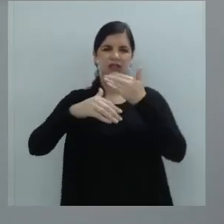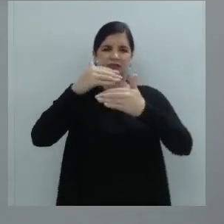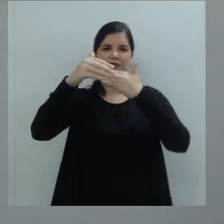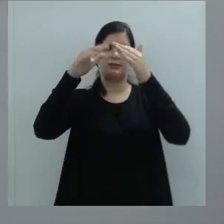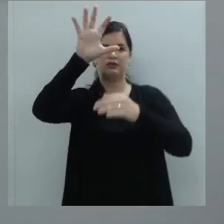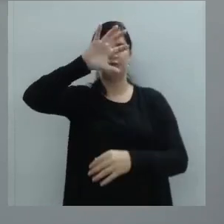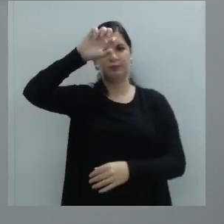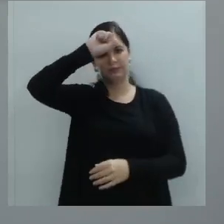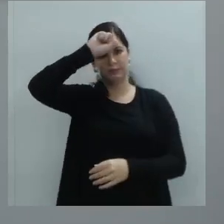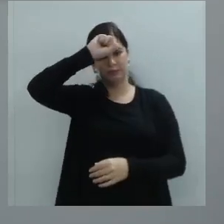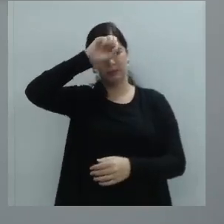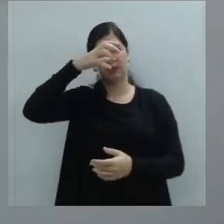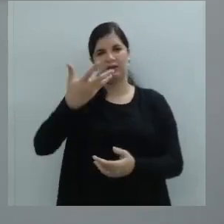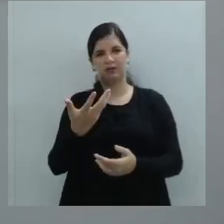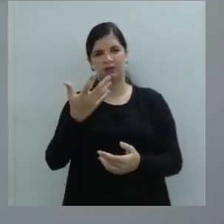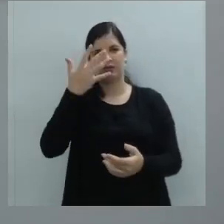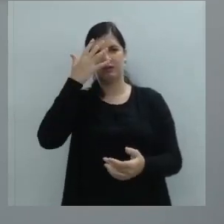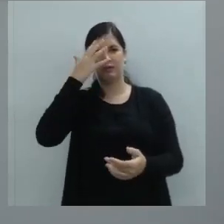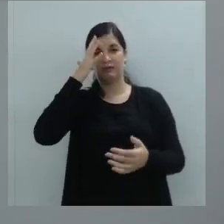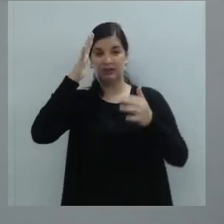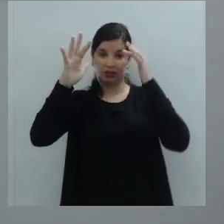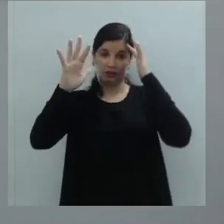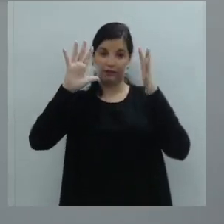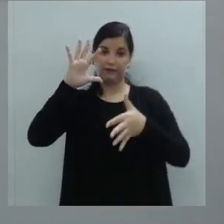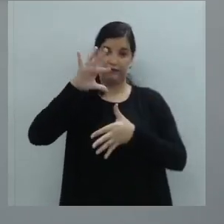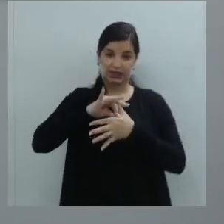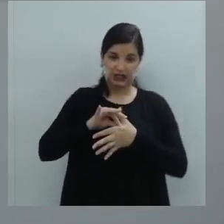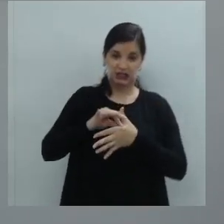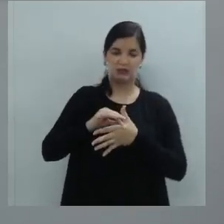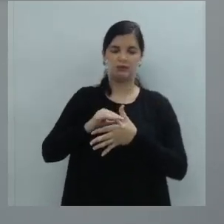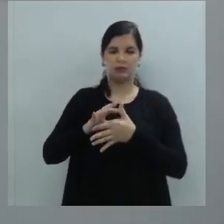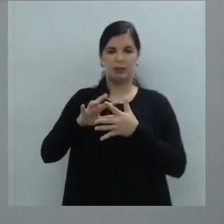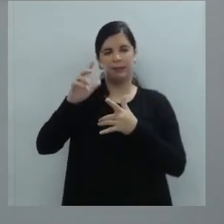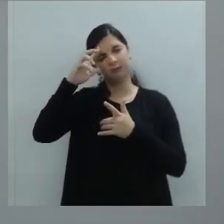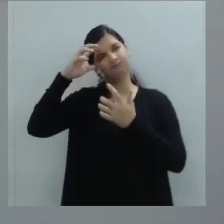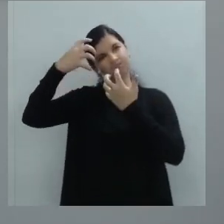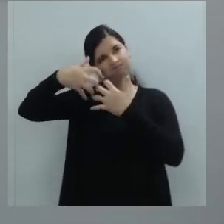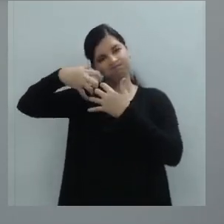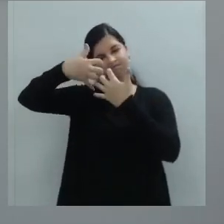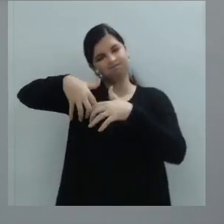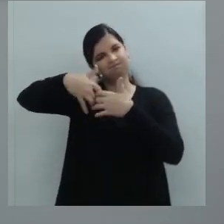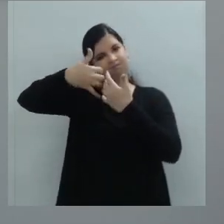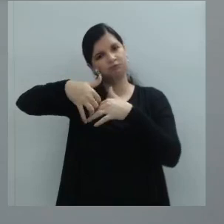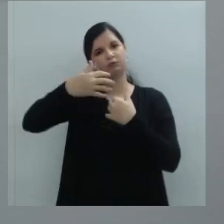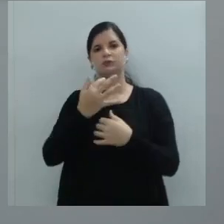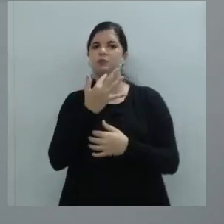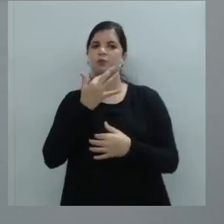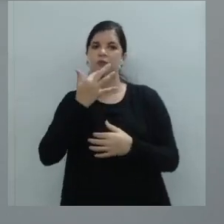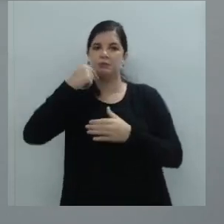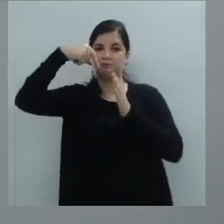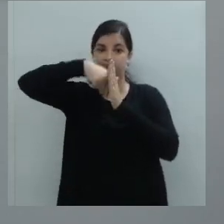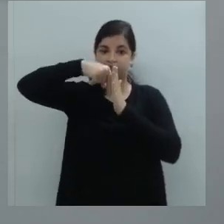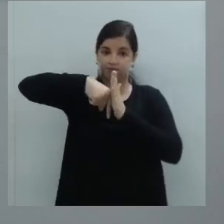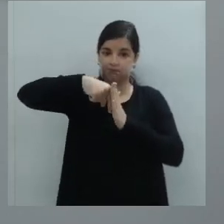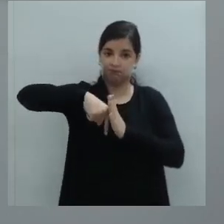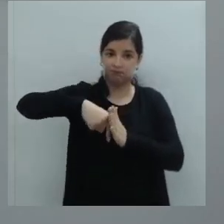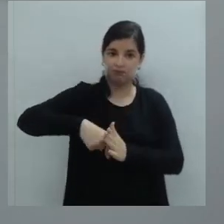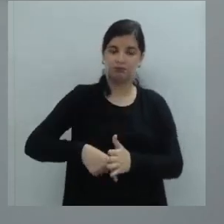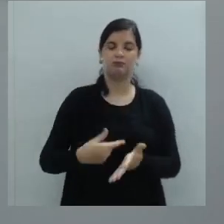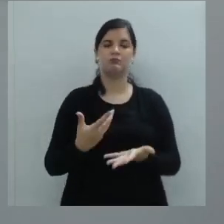desenvolvimento espiritual, físico, a meditação, o conhecimento esotérico, certo?